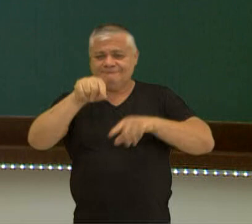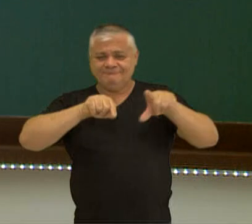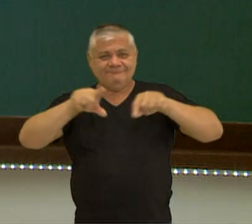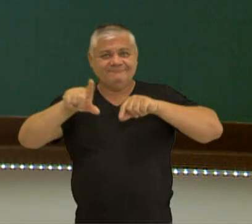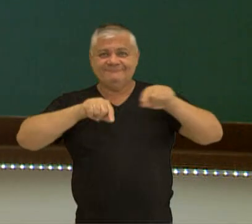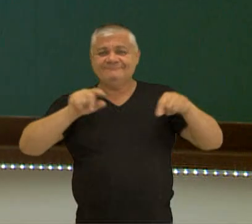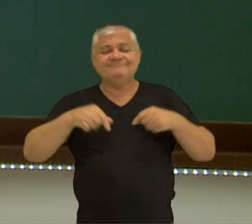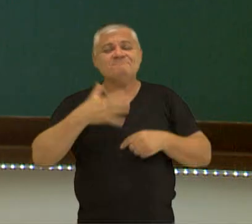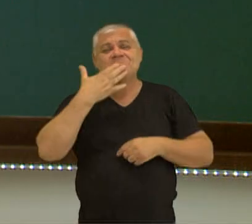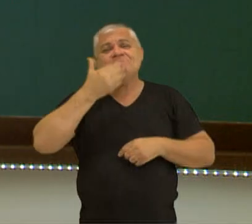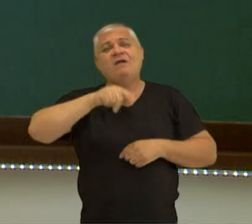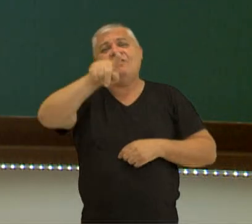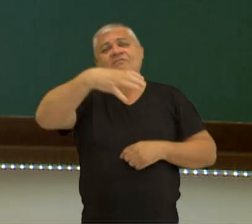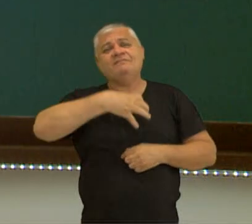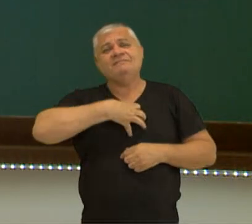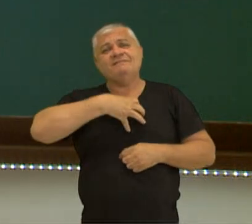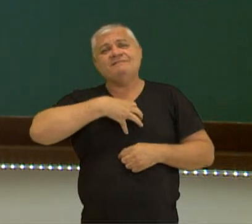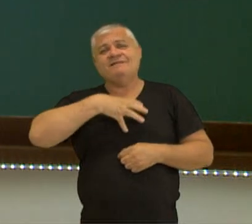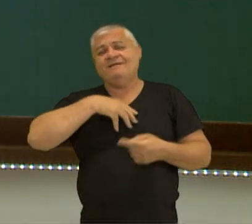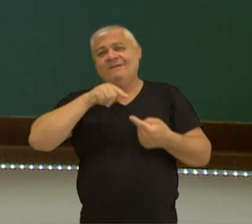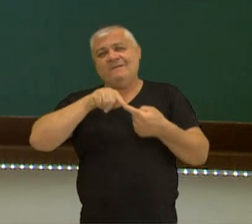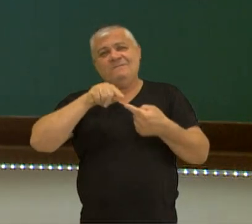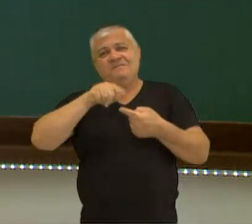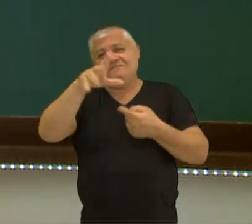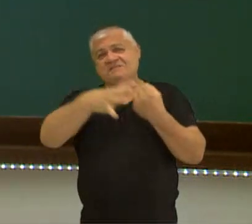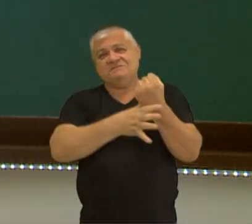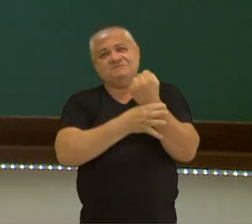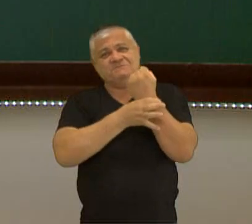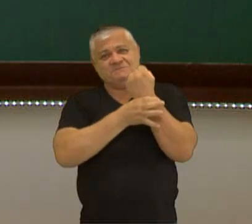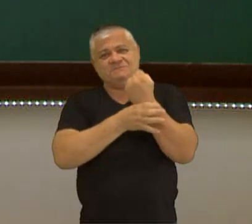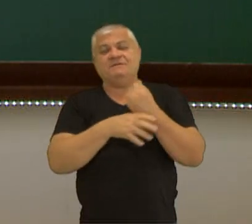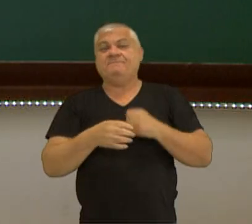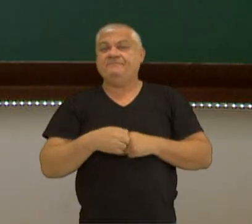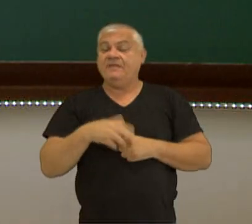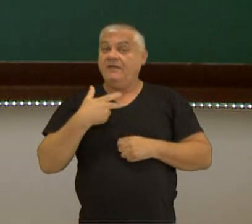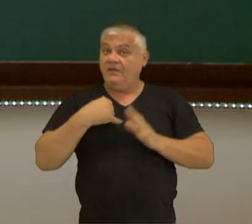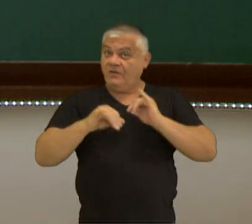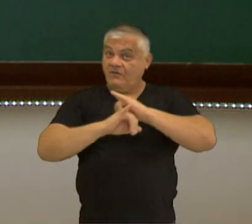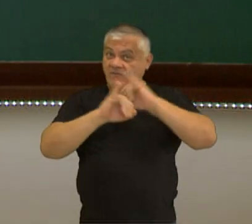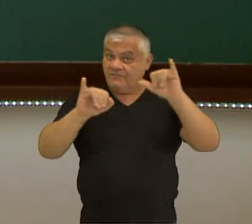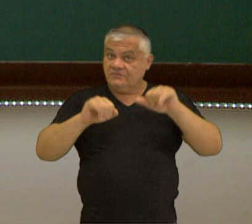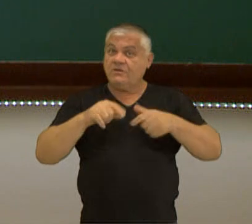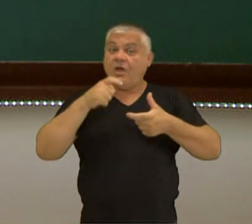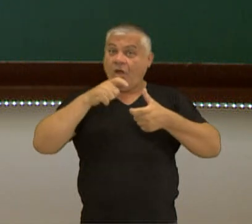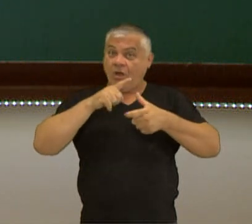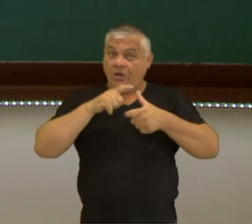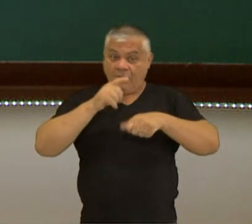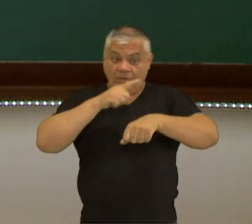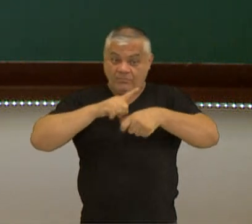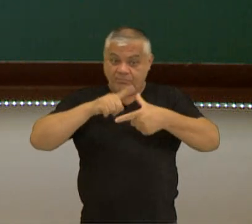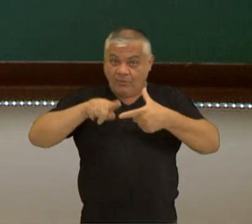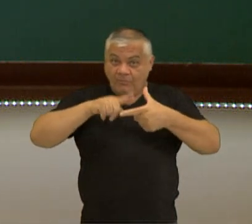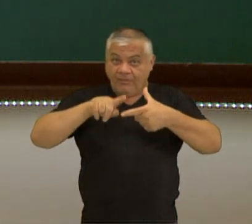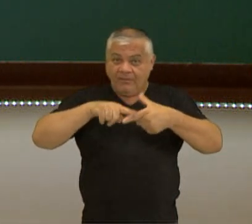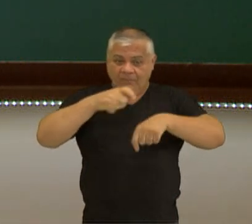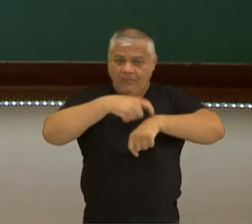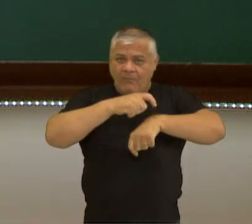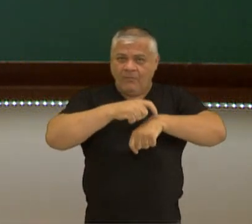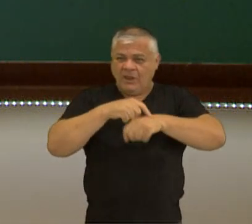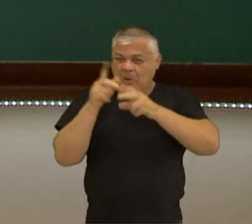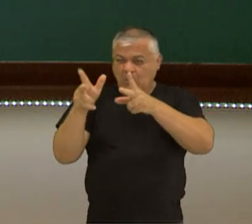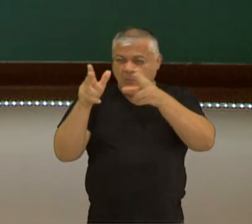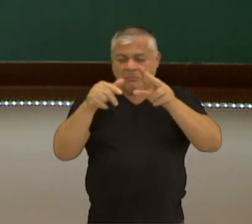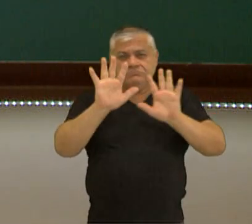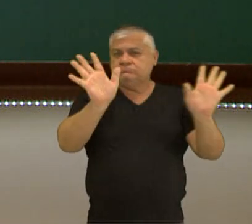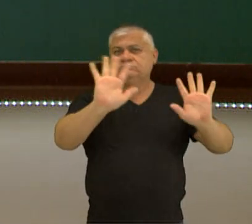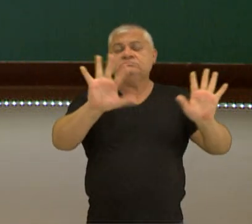melhor maneira e aquela que você se sinta mais seguro. Eu sempre digo, na hora de resolver, você não precisa fazer igual a todo mundo. Você tem que